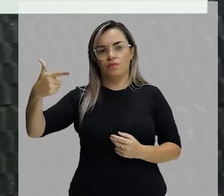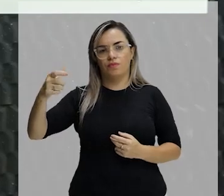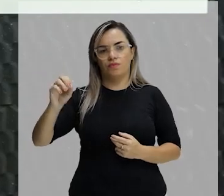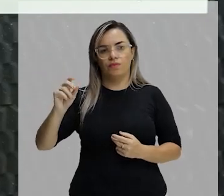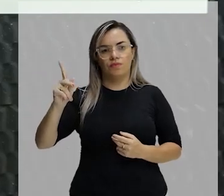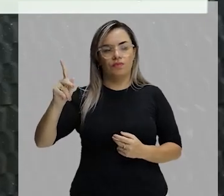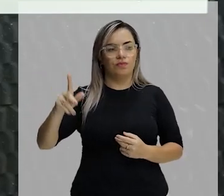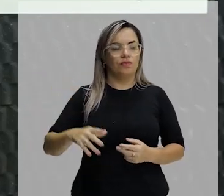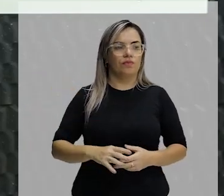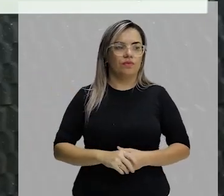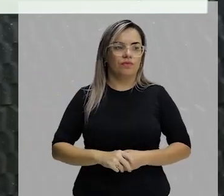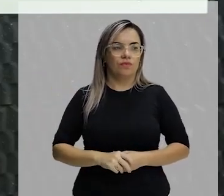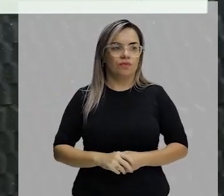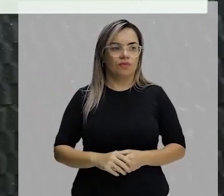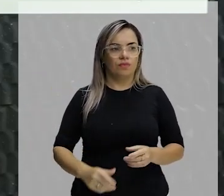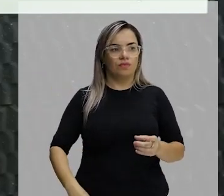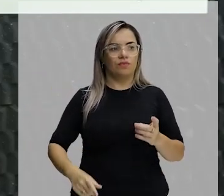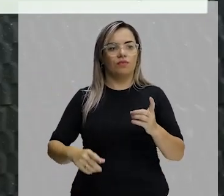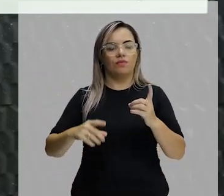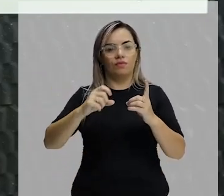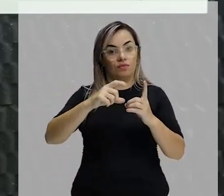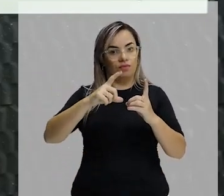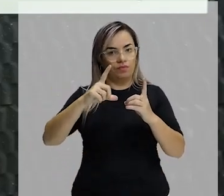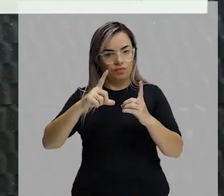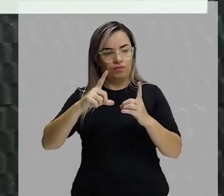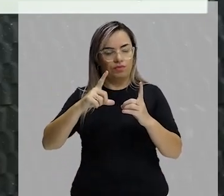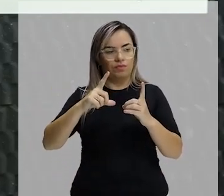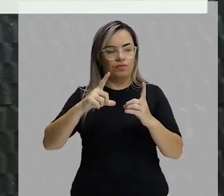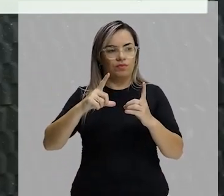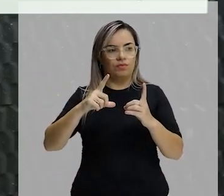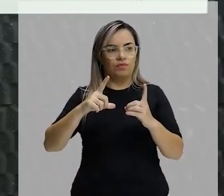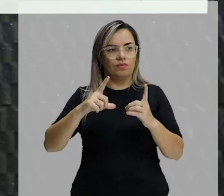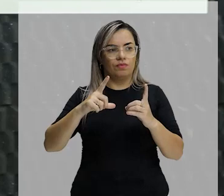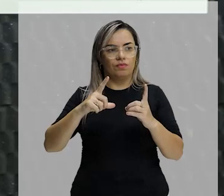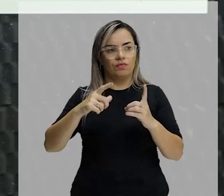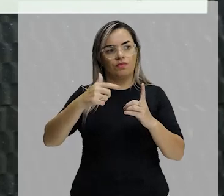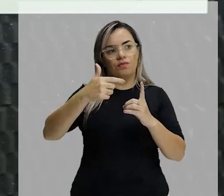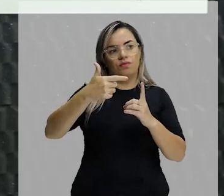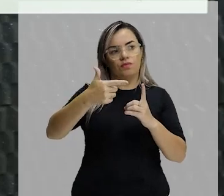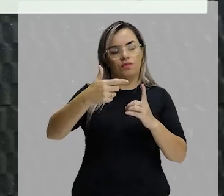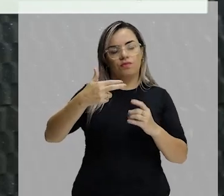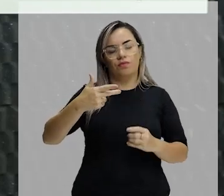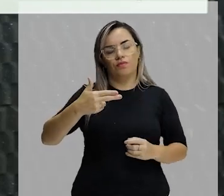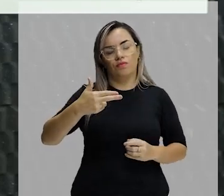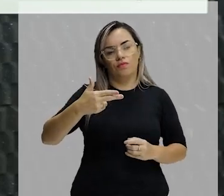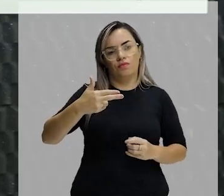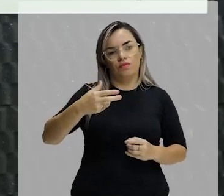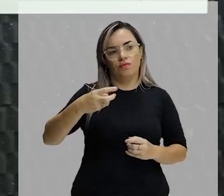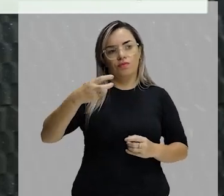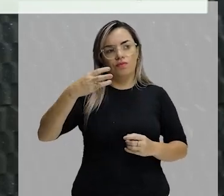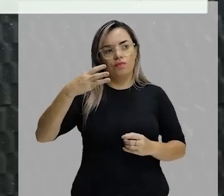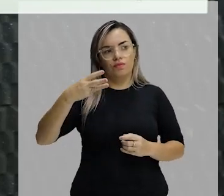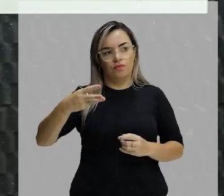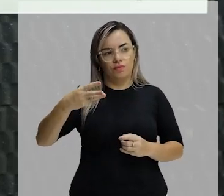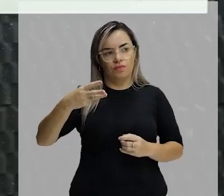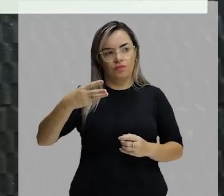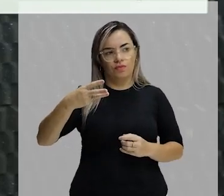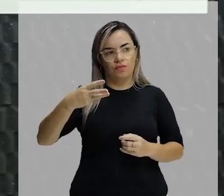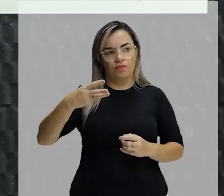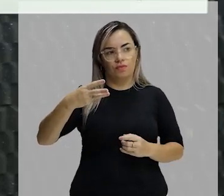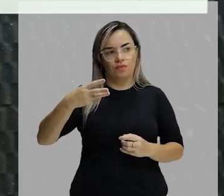Ok? Então, nós temos que a diagonal ao quadrado vai ser igual a 3a ao quadrado.